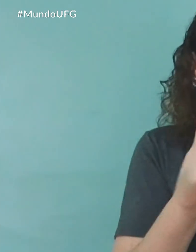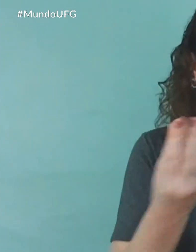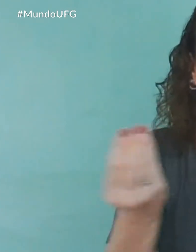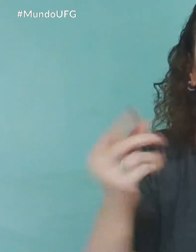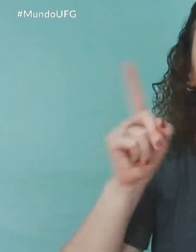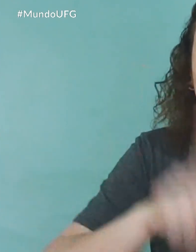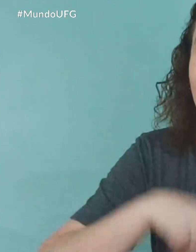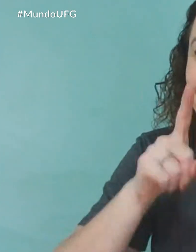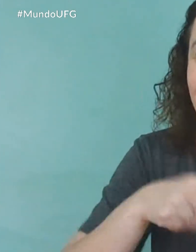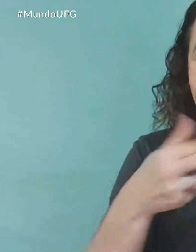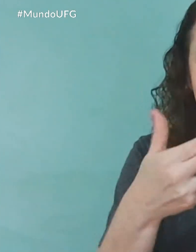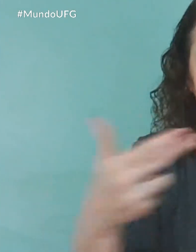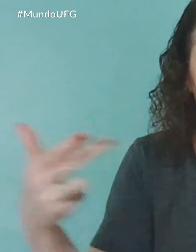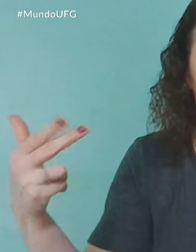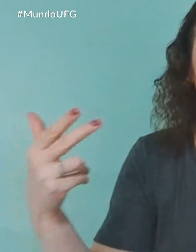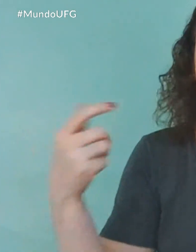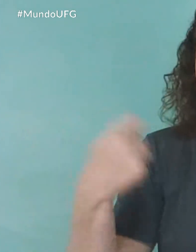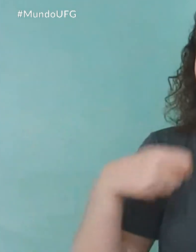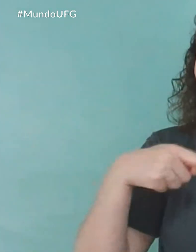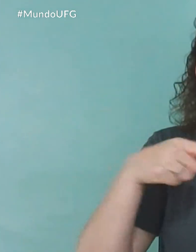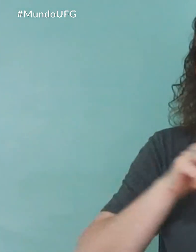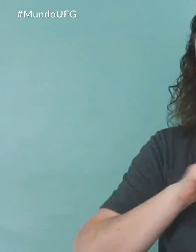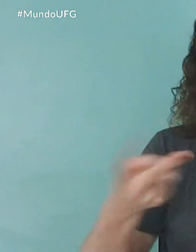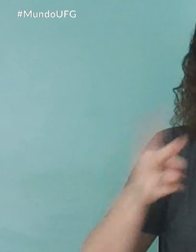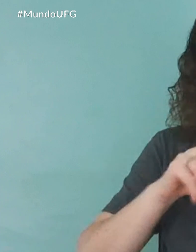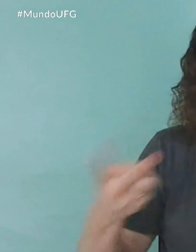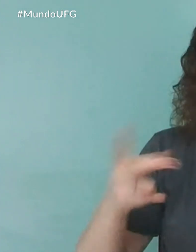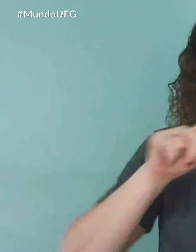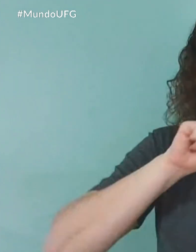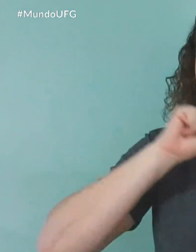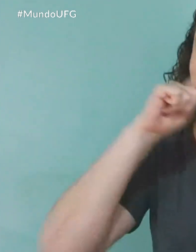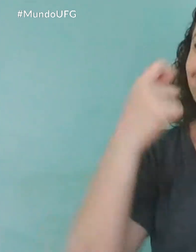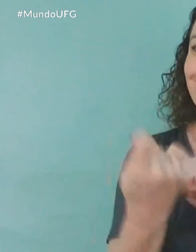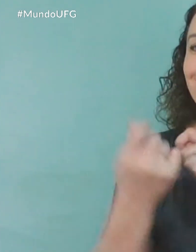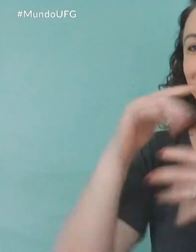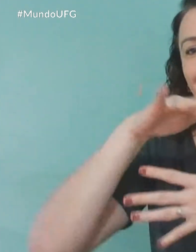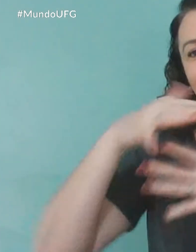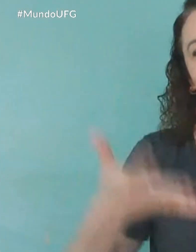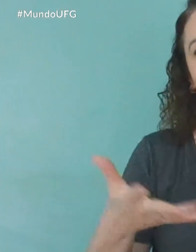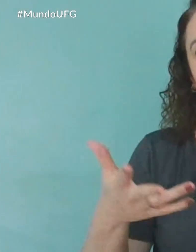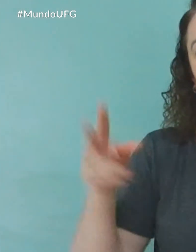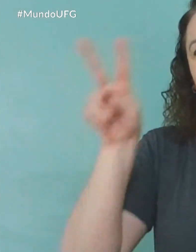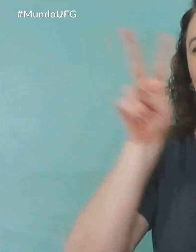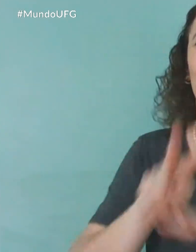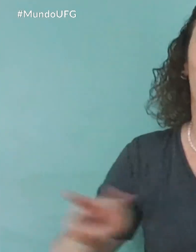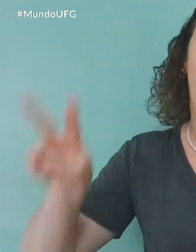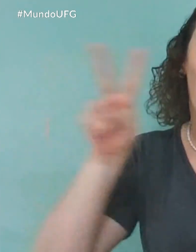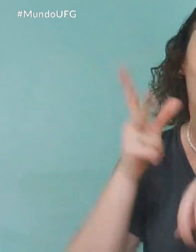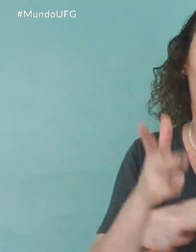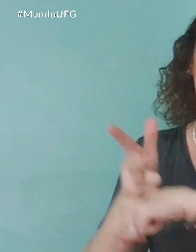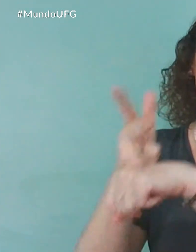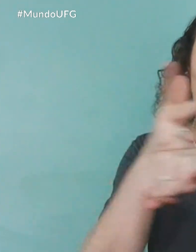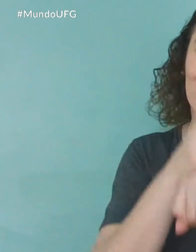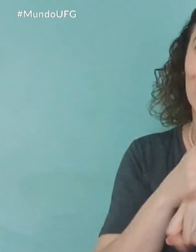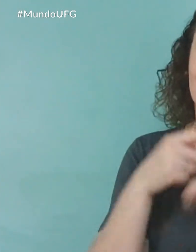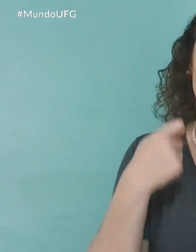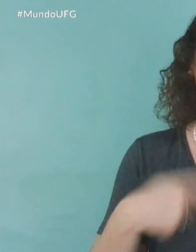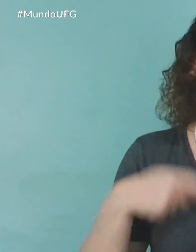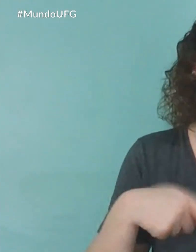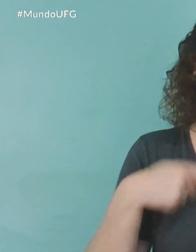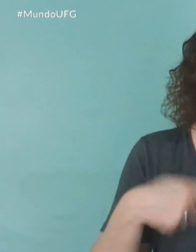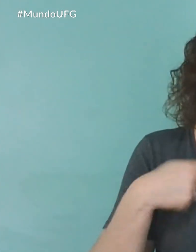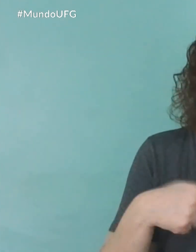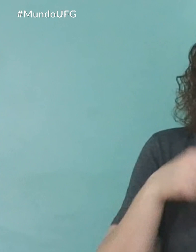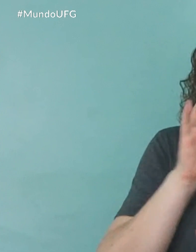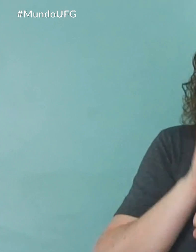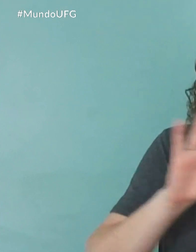o trabalho, para a equipe como um todo, né? É um material muito extenso, né? As traduções não são